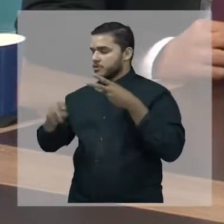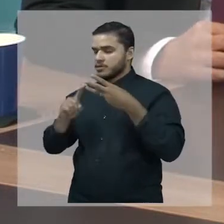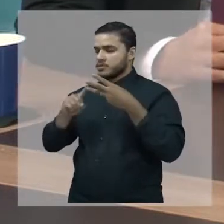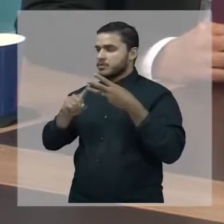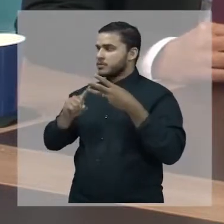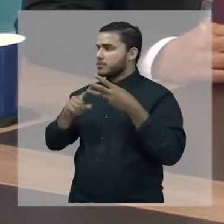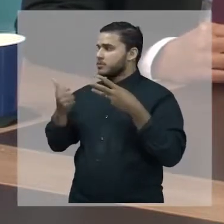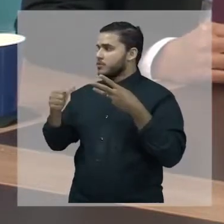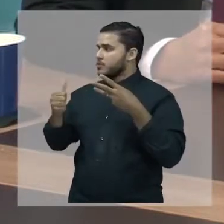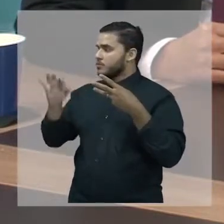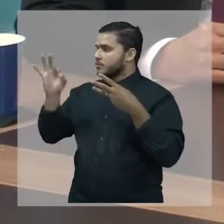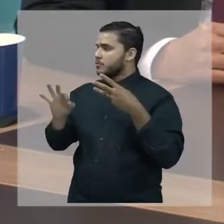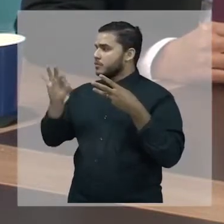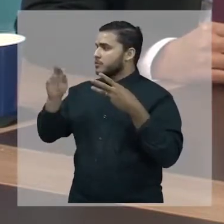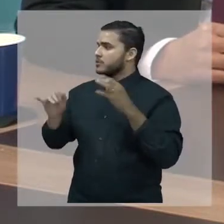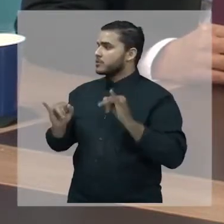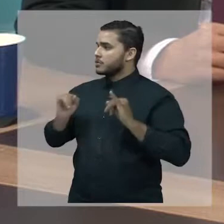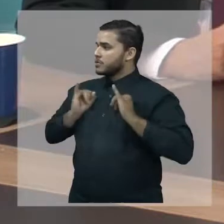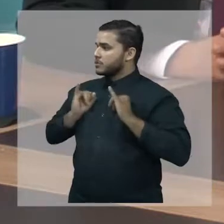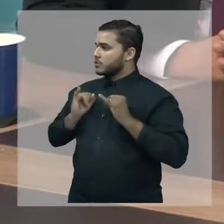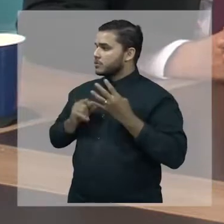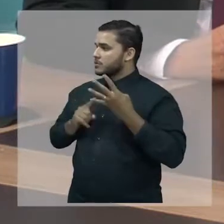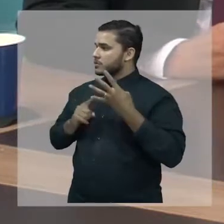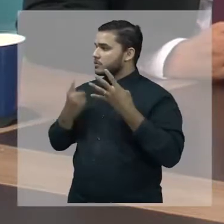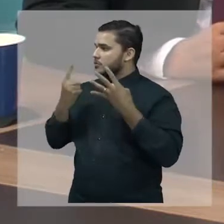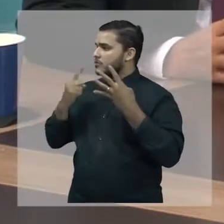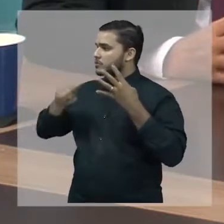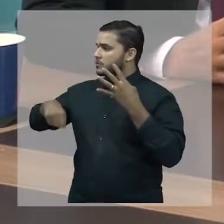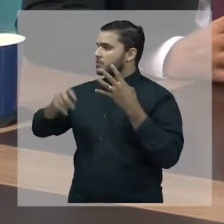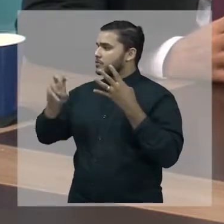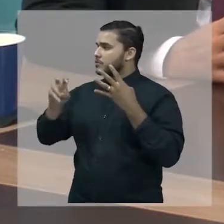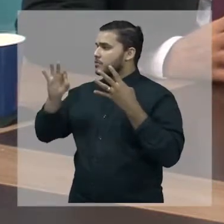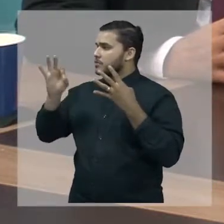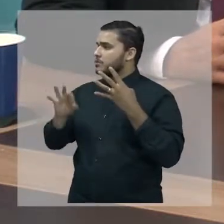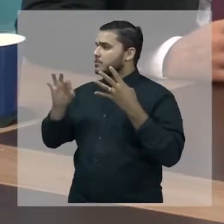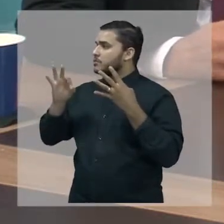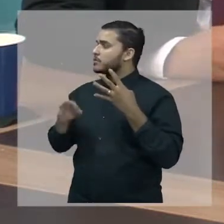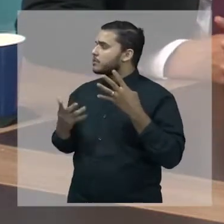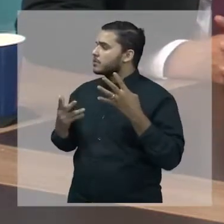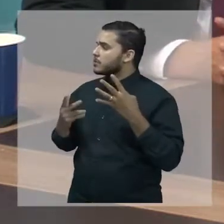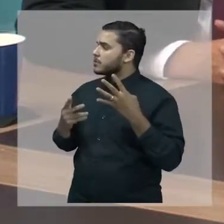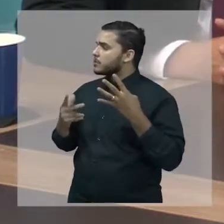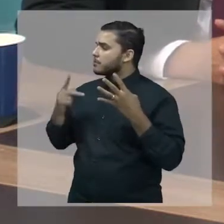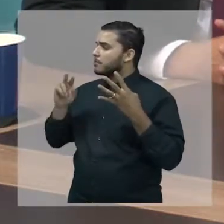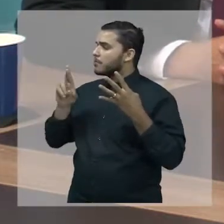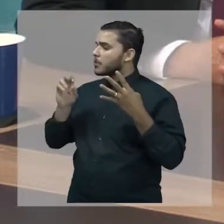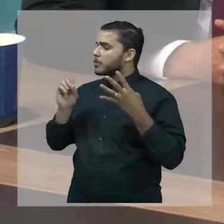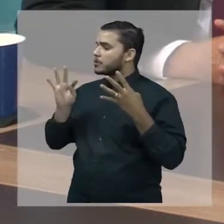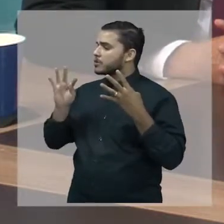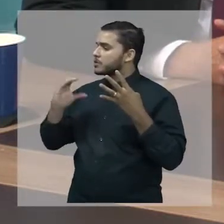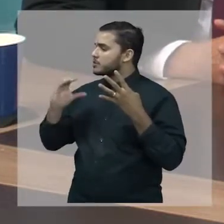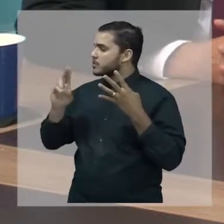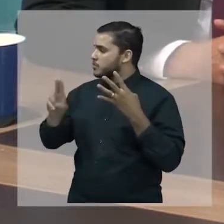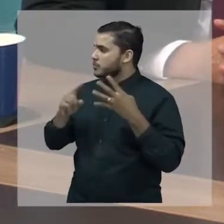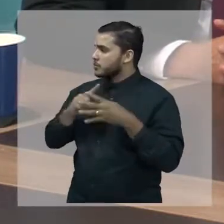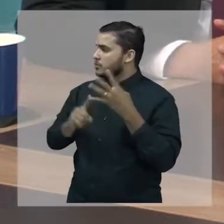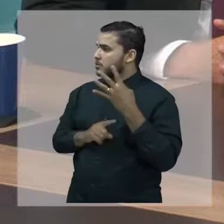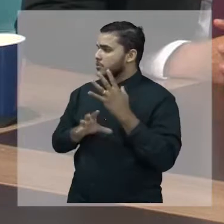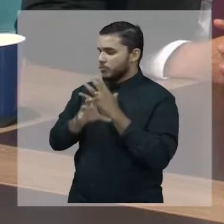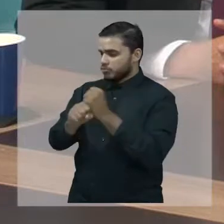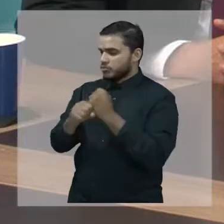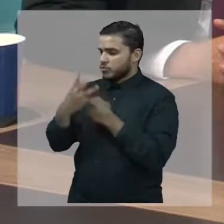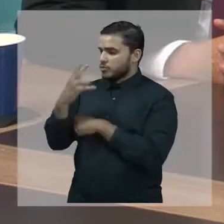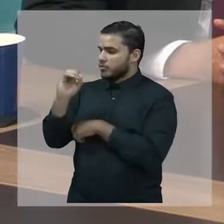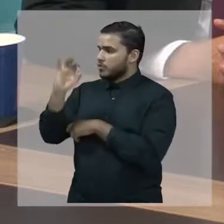11% fica de previdência, mais 1,5% é interno o programa do ProTCU. Então, são